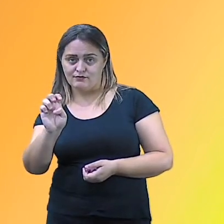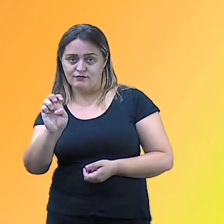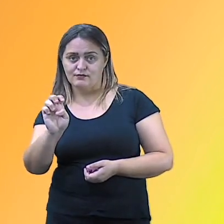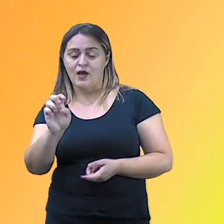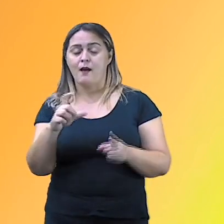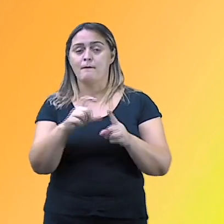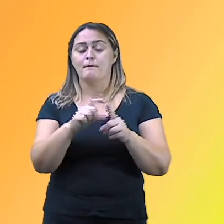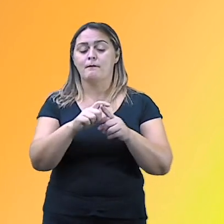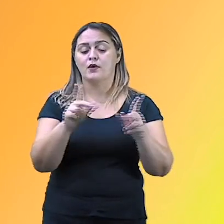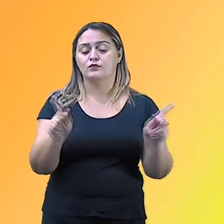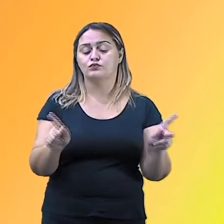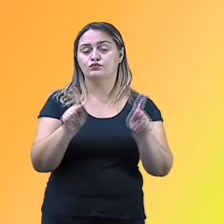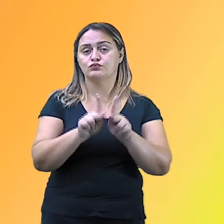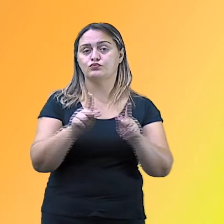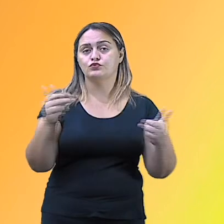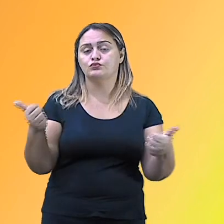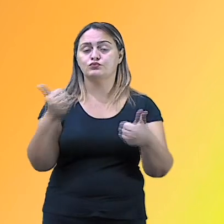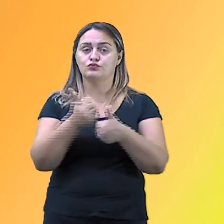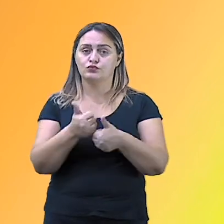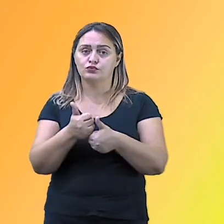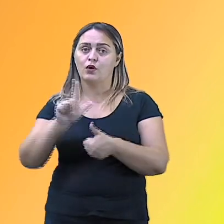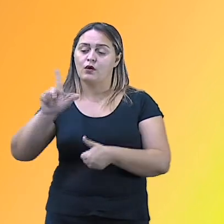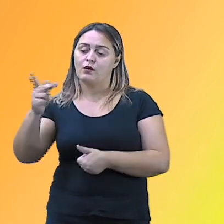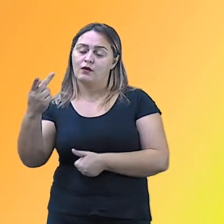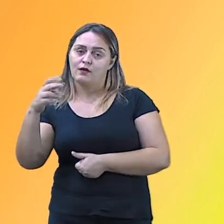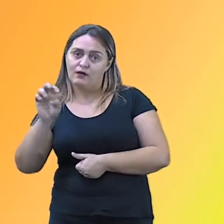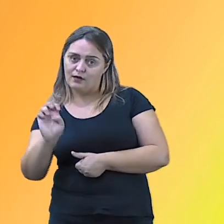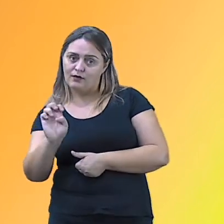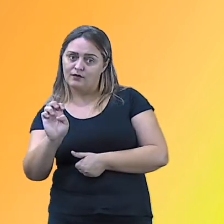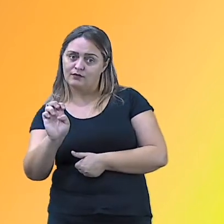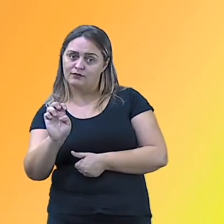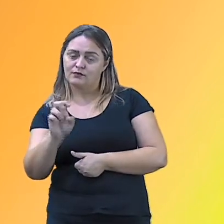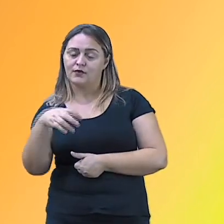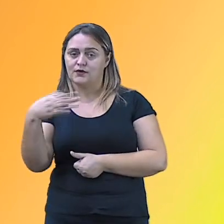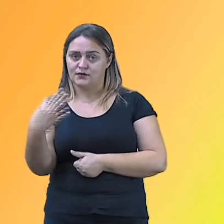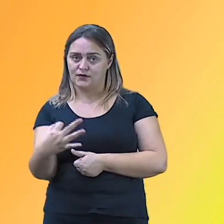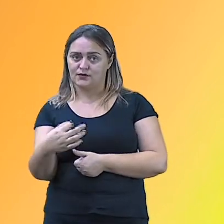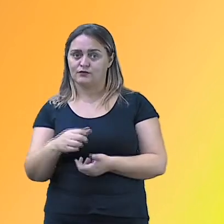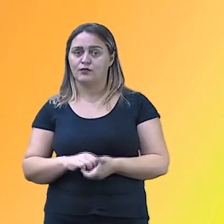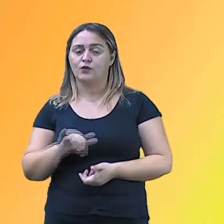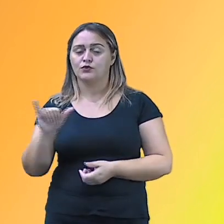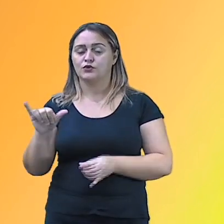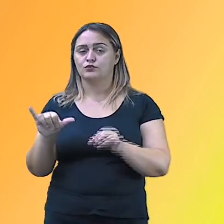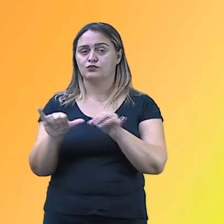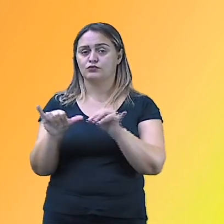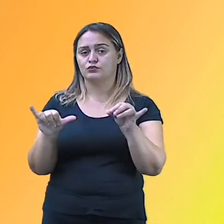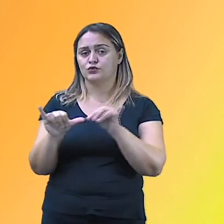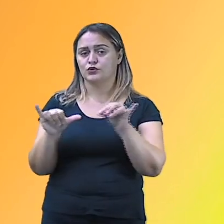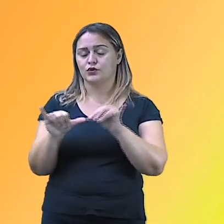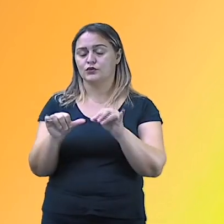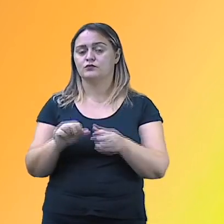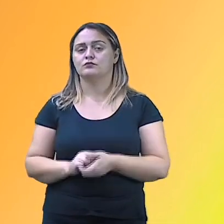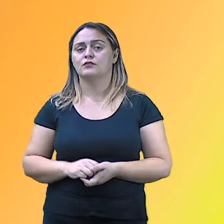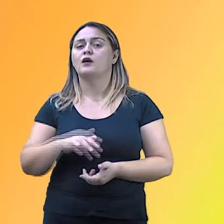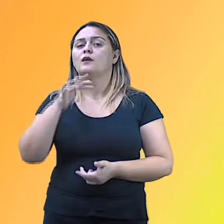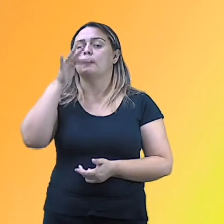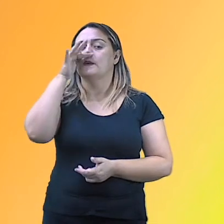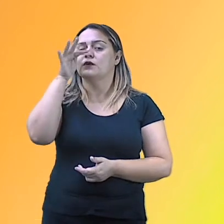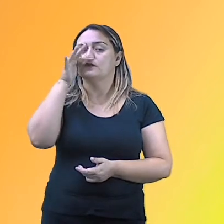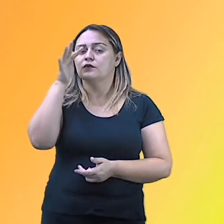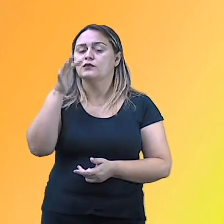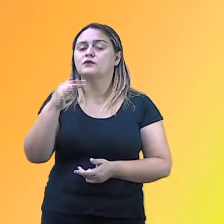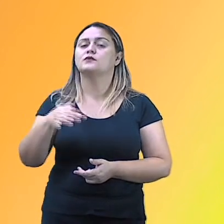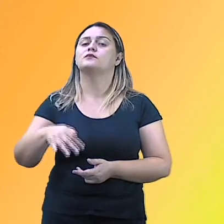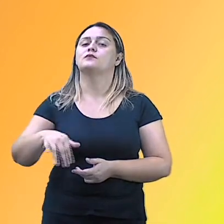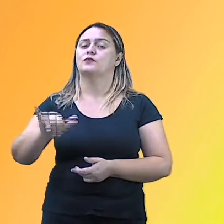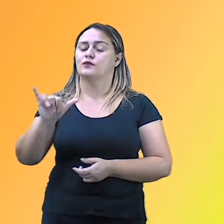Esse lhe, função de objeto indireto. E as flores continua sendo o objeto